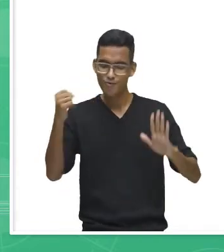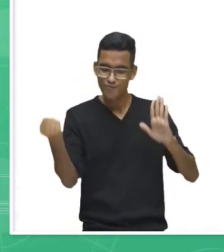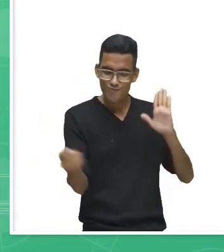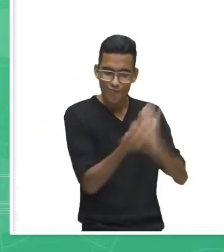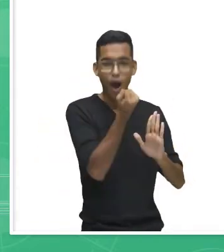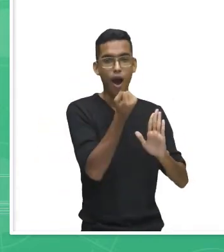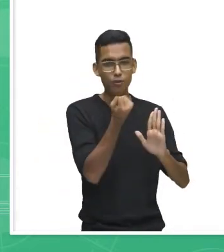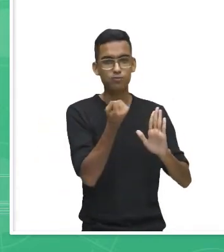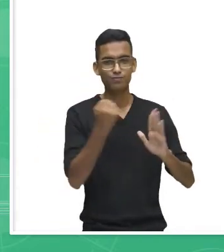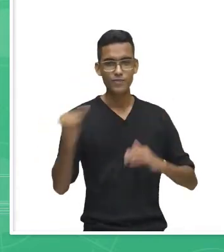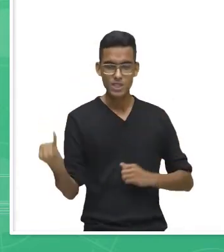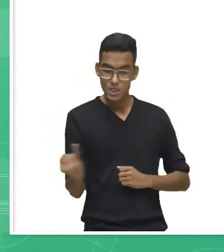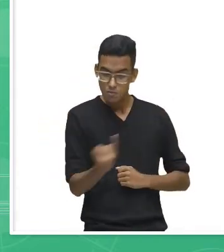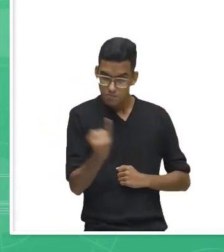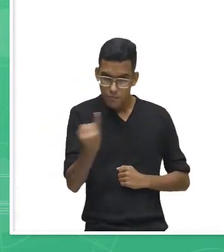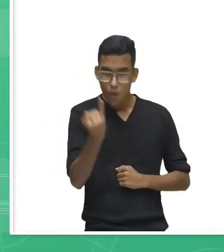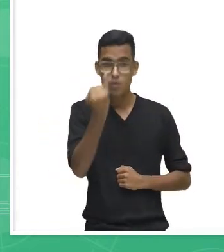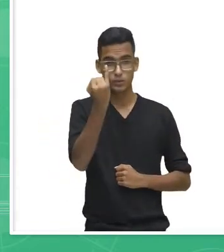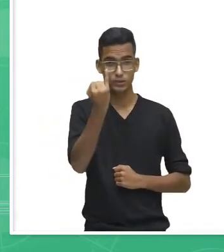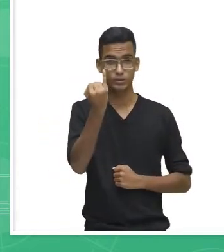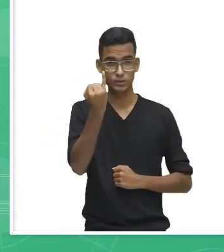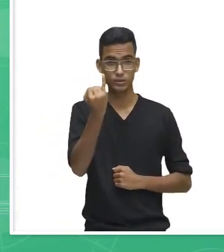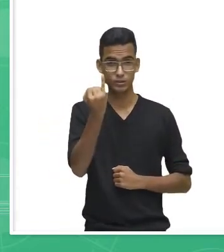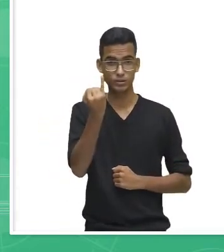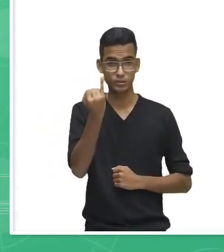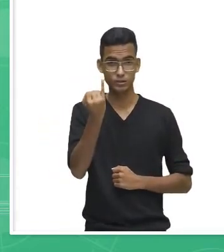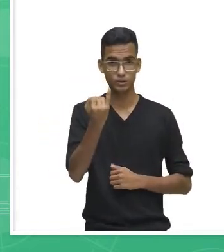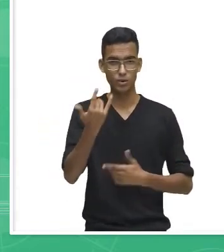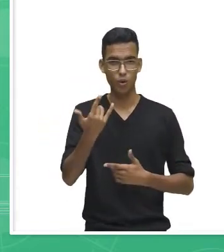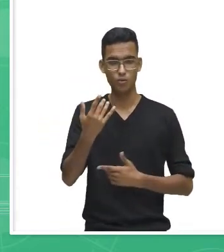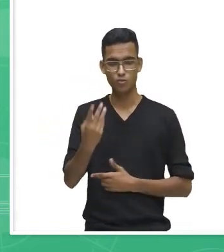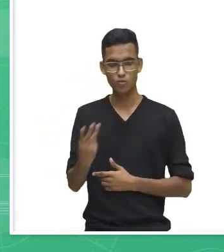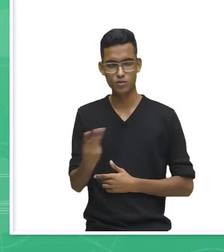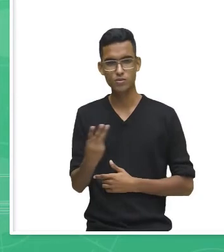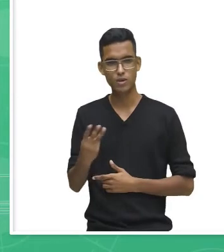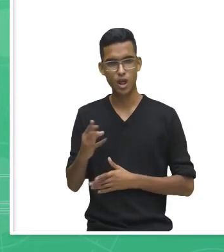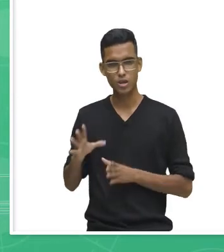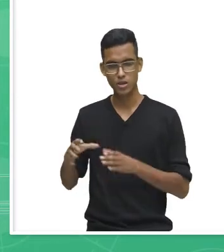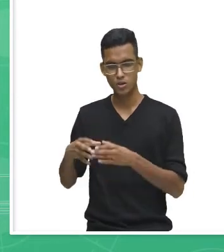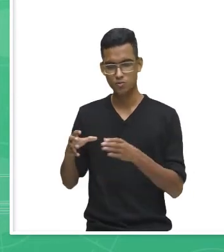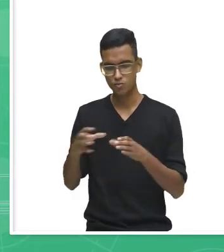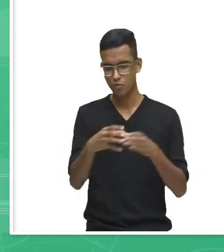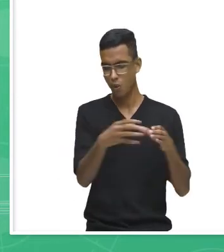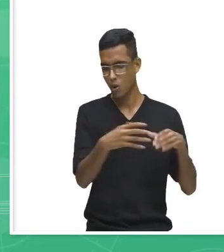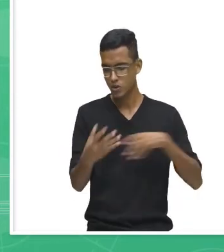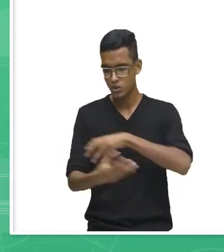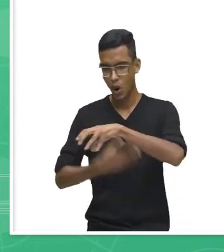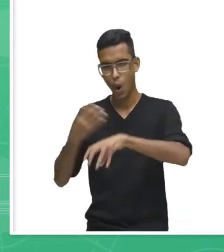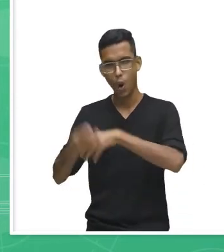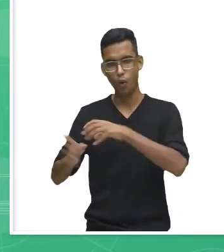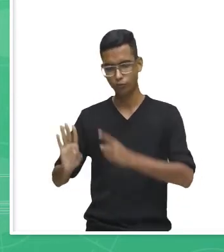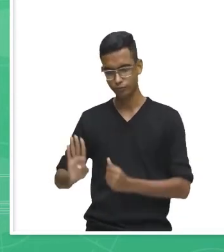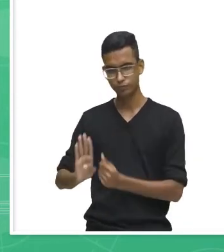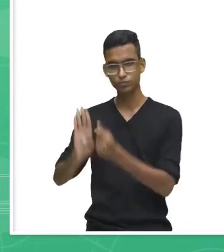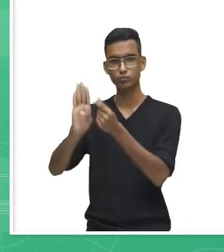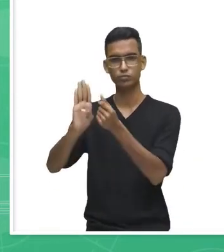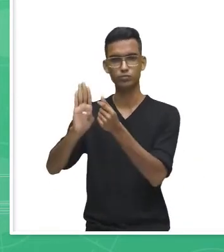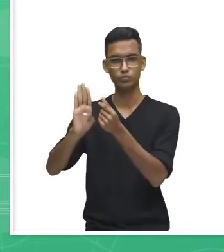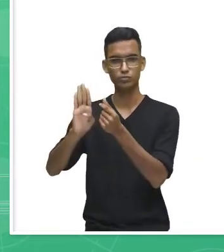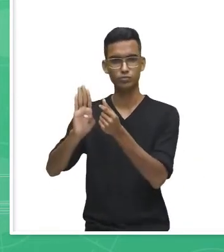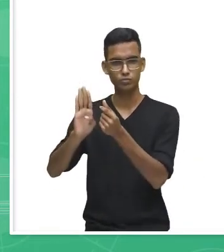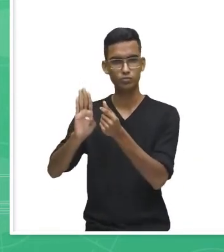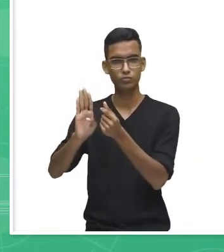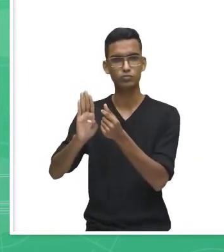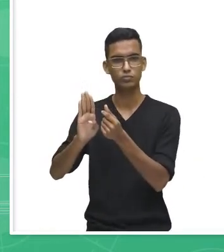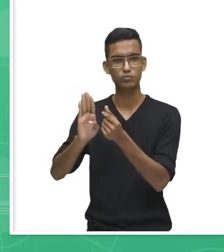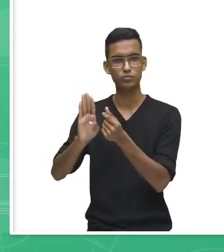dentro dessas três grandes revoluções burguesas que eu citei lá no início da aula, ela é a que